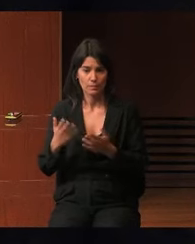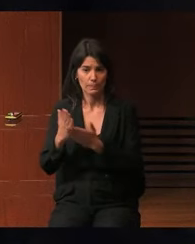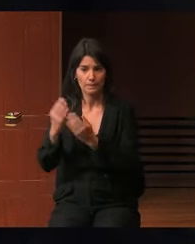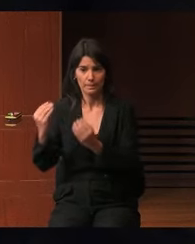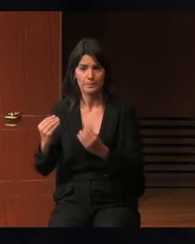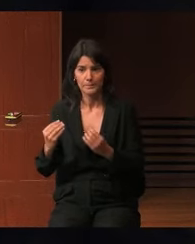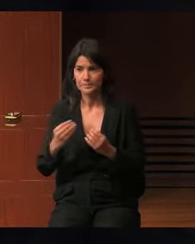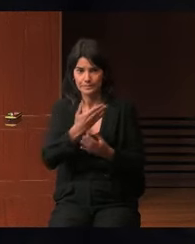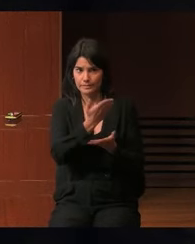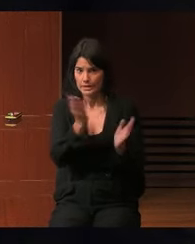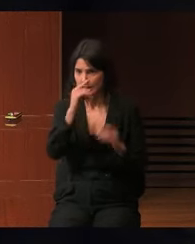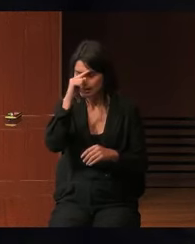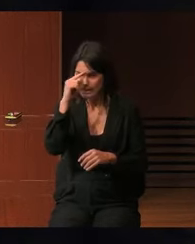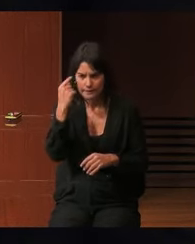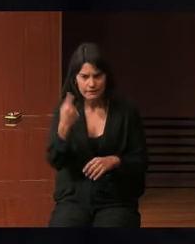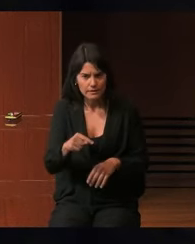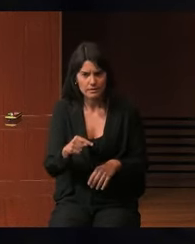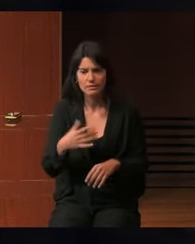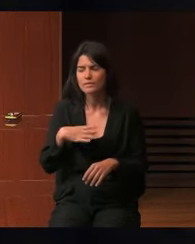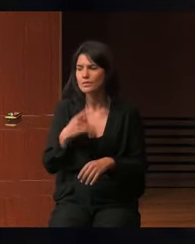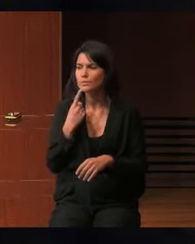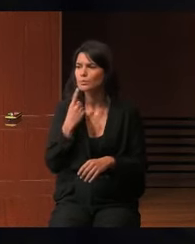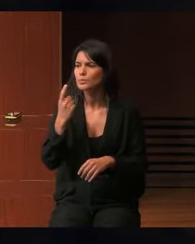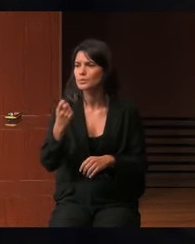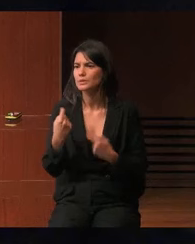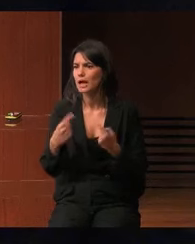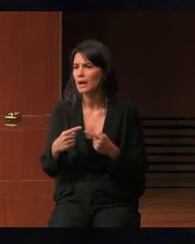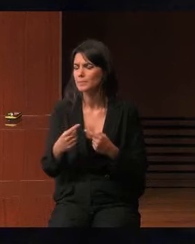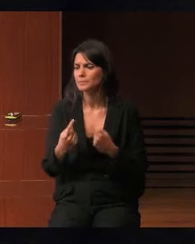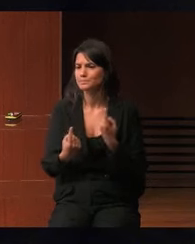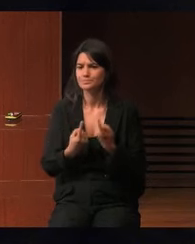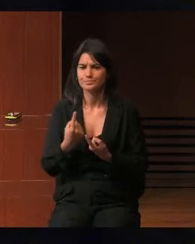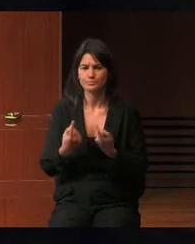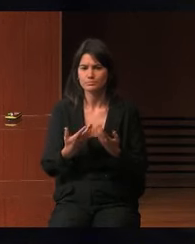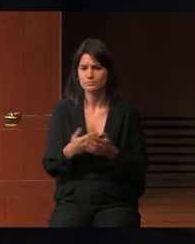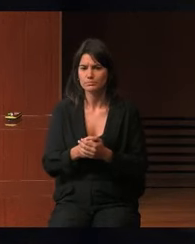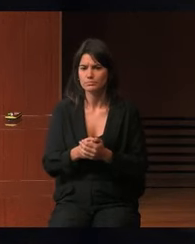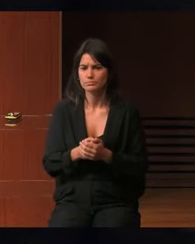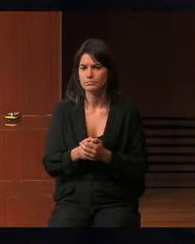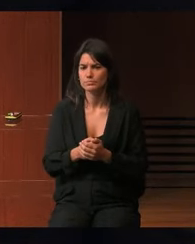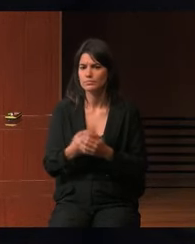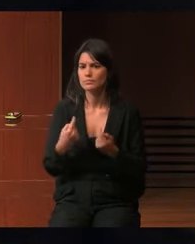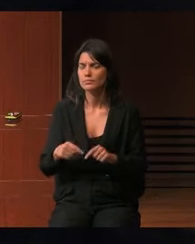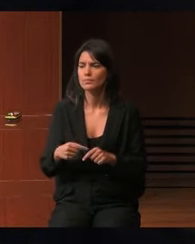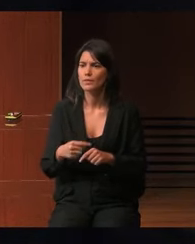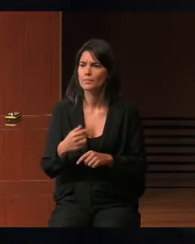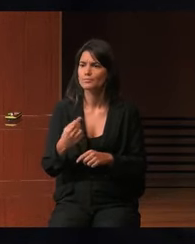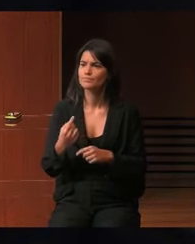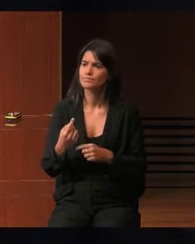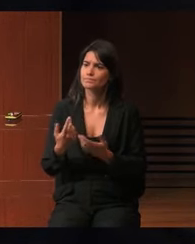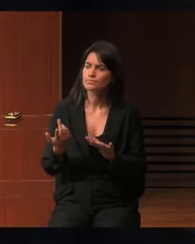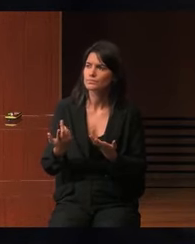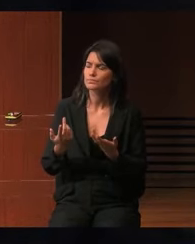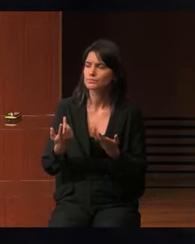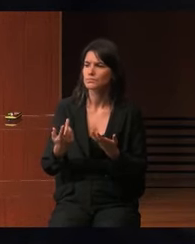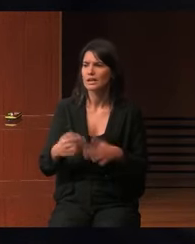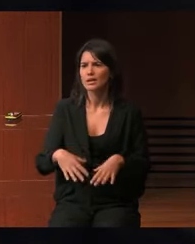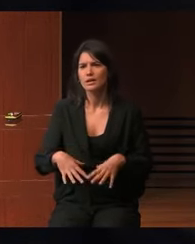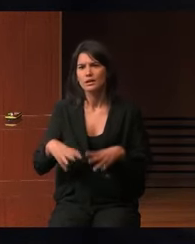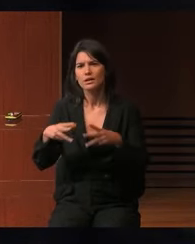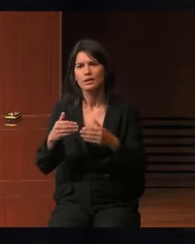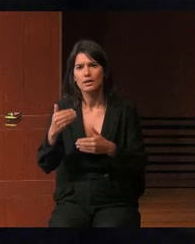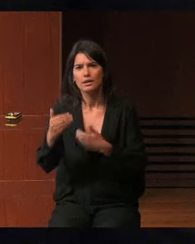escolas. Eu queria perguntar se existe alguma forma, se existe, digamos, algum avanço no sentido de,